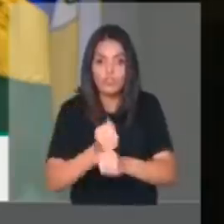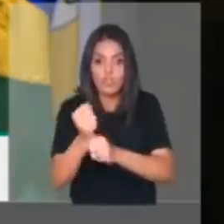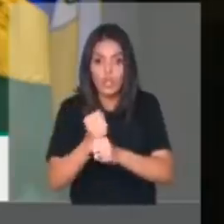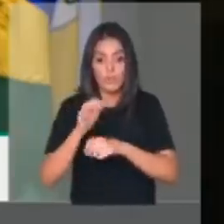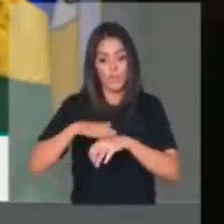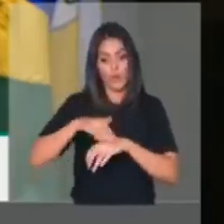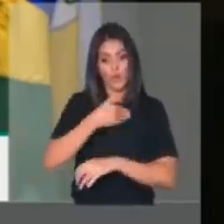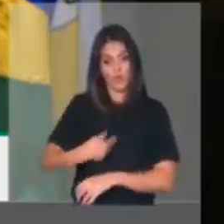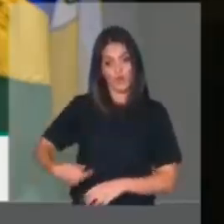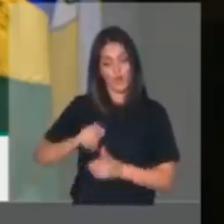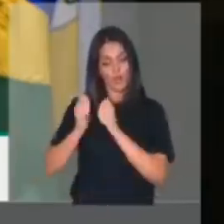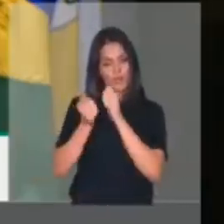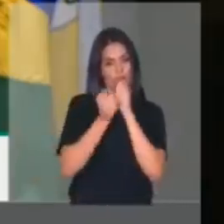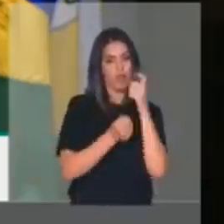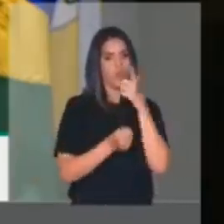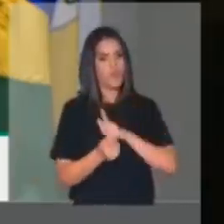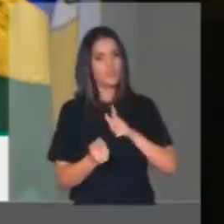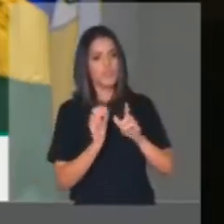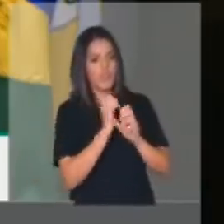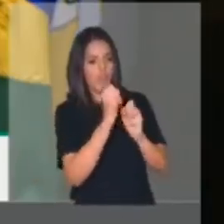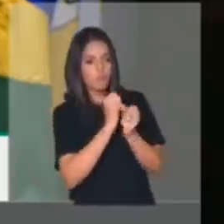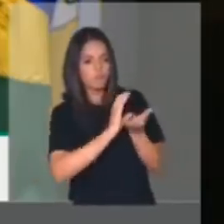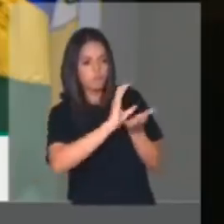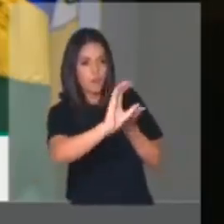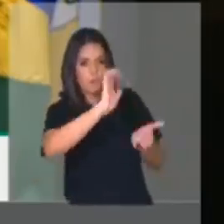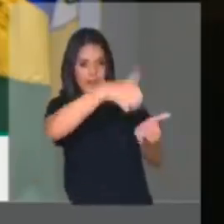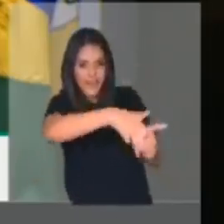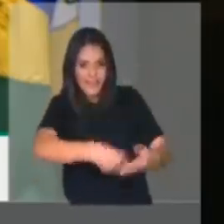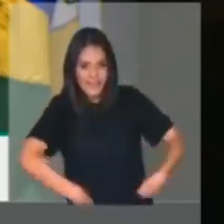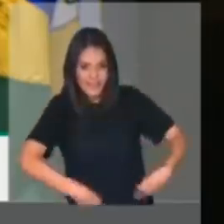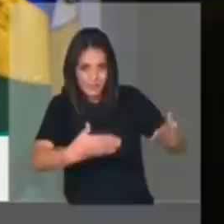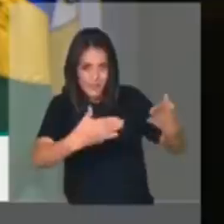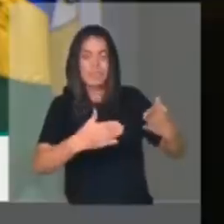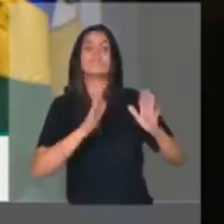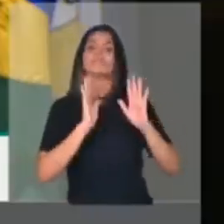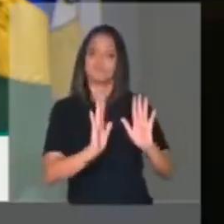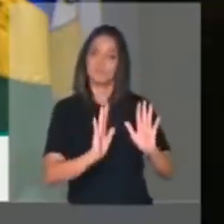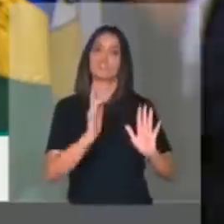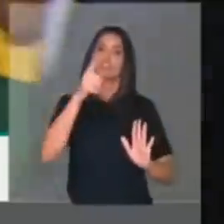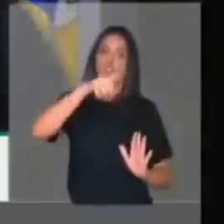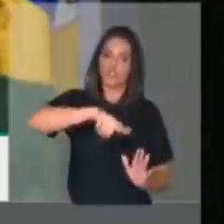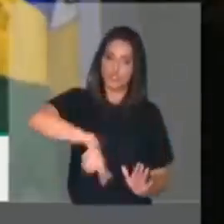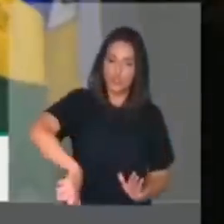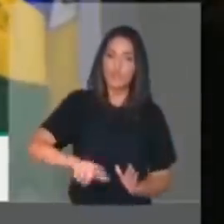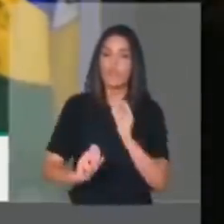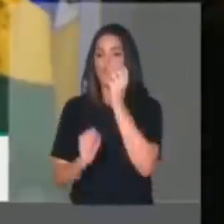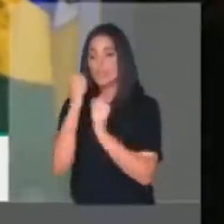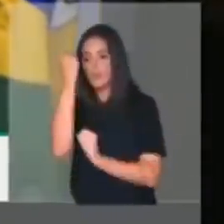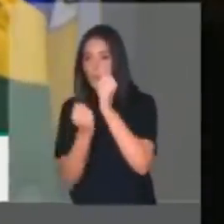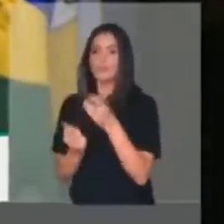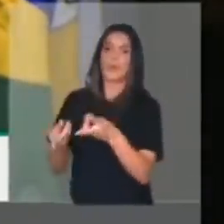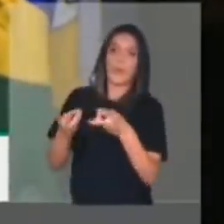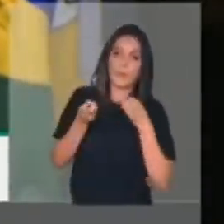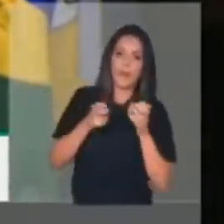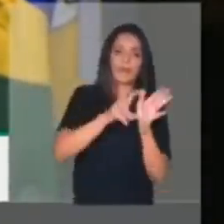se adaptar e conseguir ter as receitas necessárias para pagar suas despesas. Estamos onerando a indústria, onerando